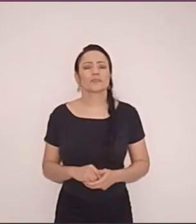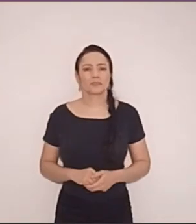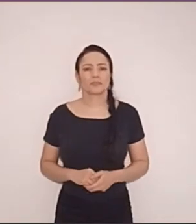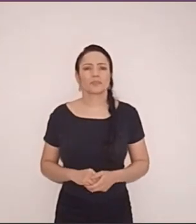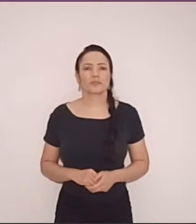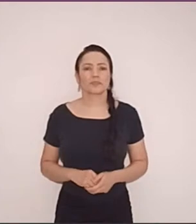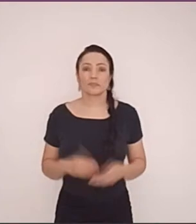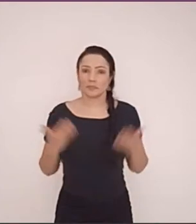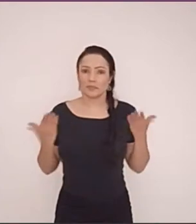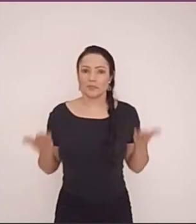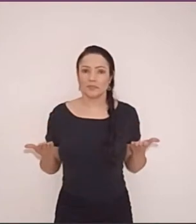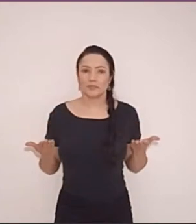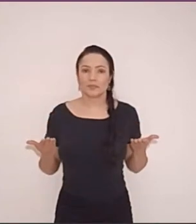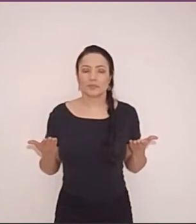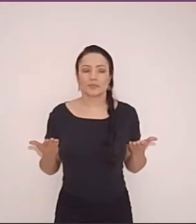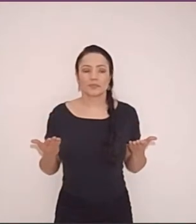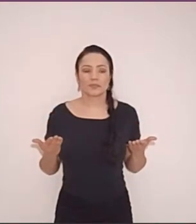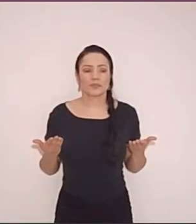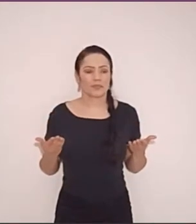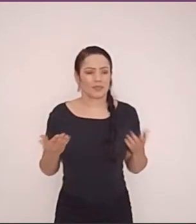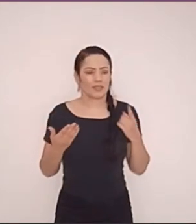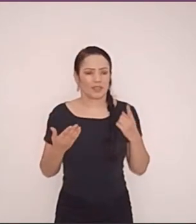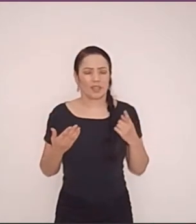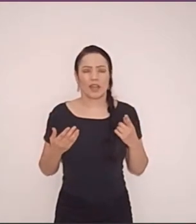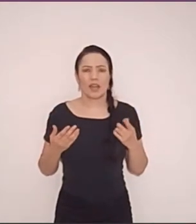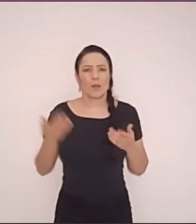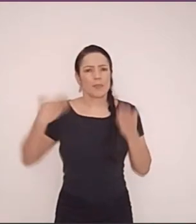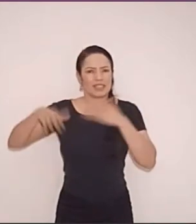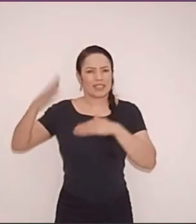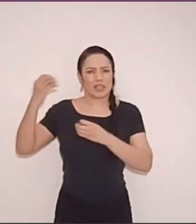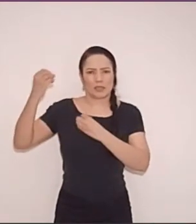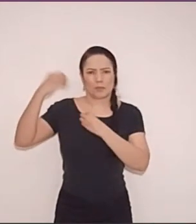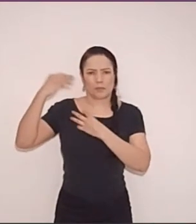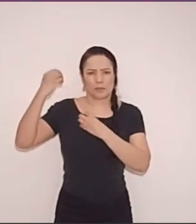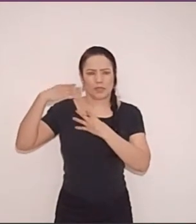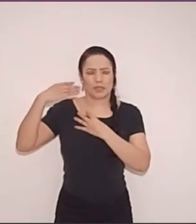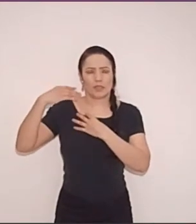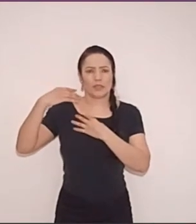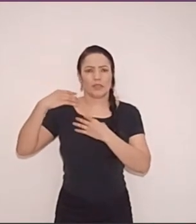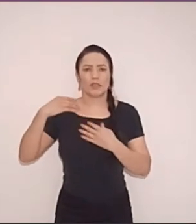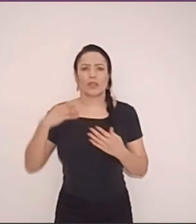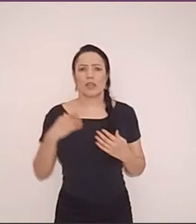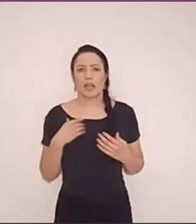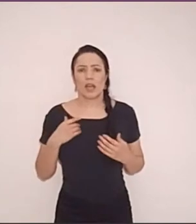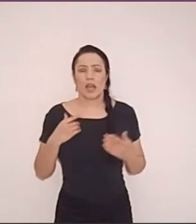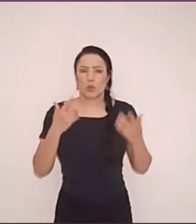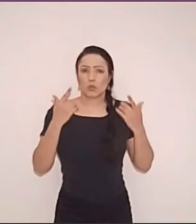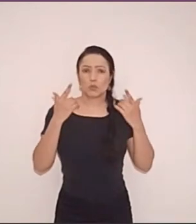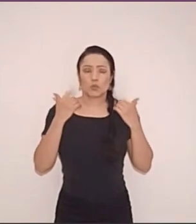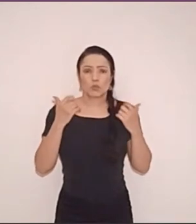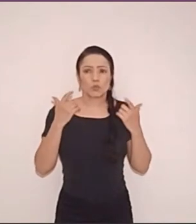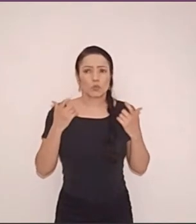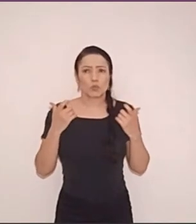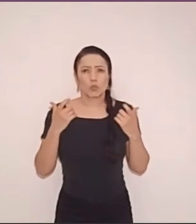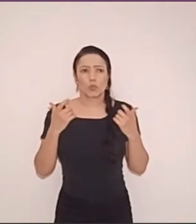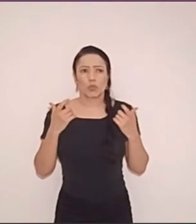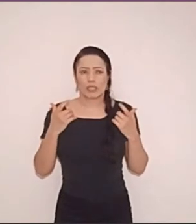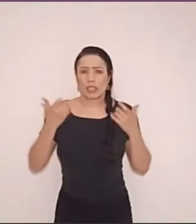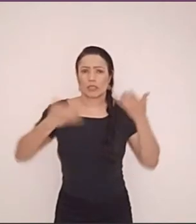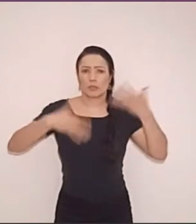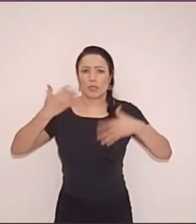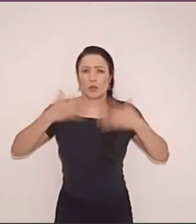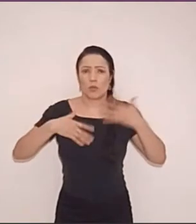olha só perto dos meus Grande Mestre no momento chorando primeiro com toda a